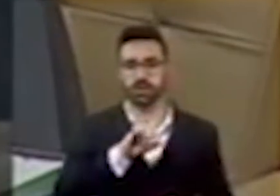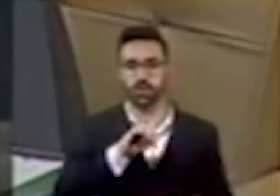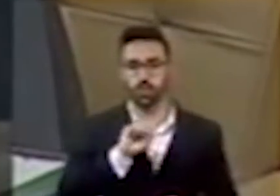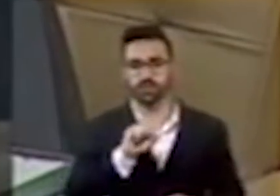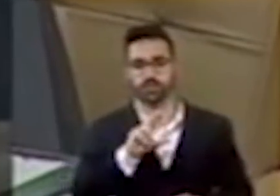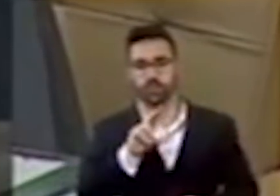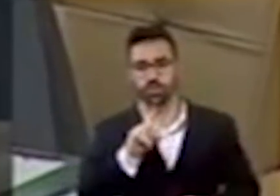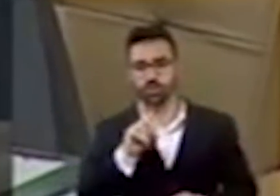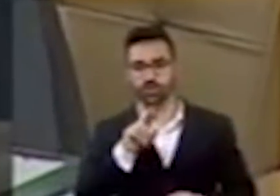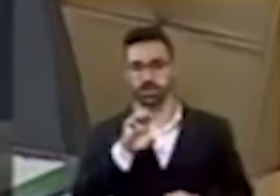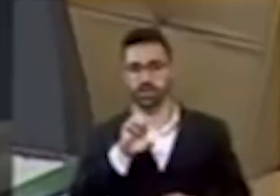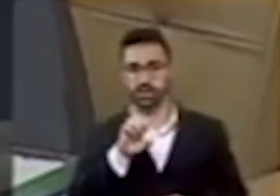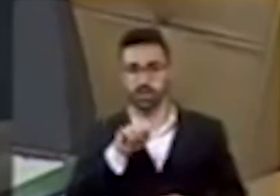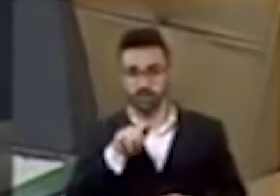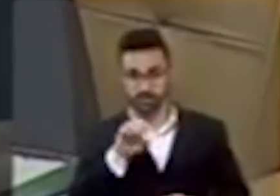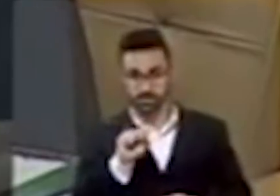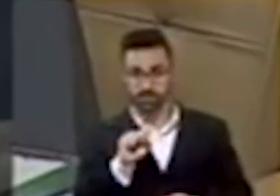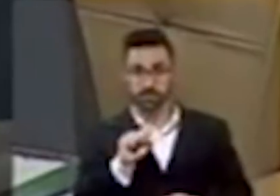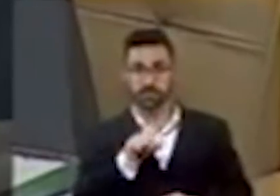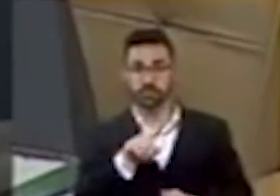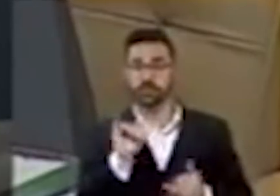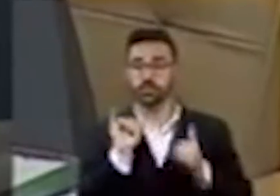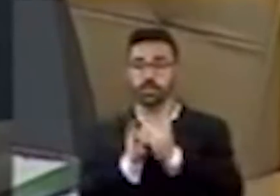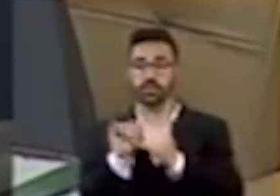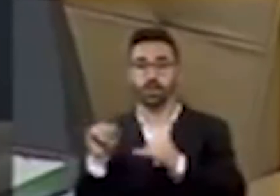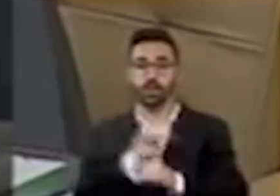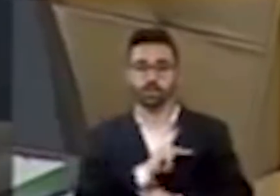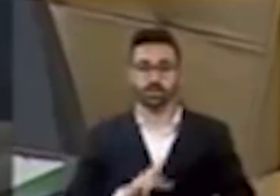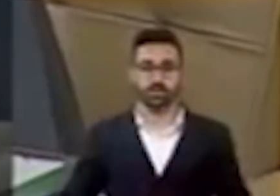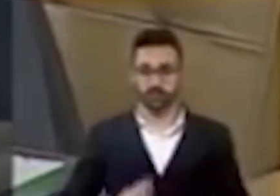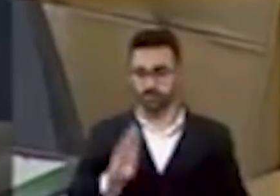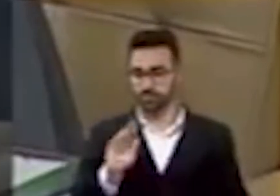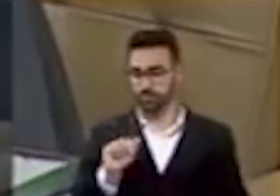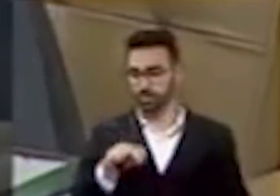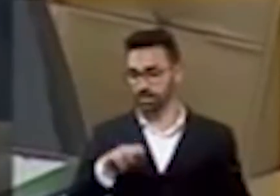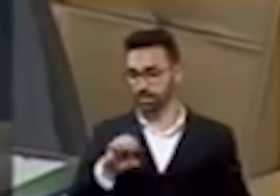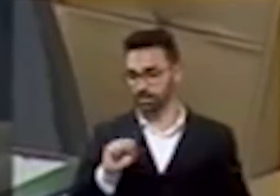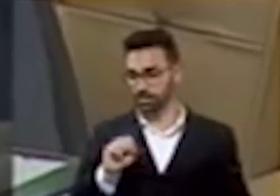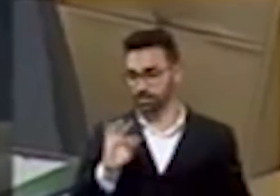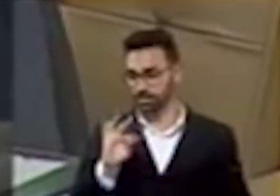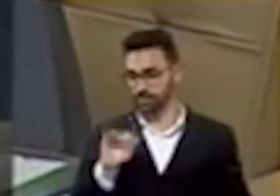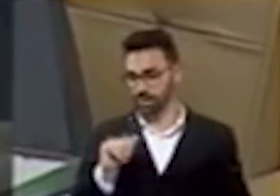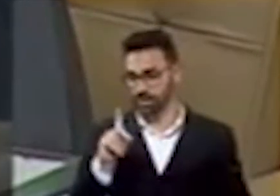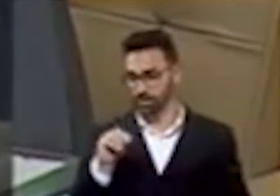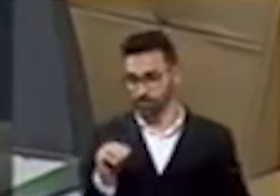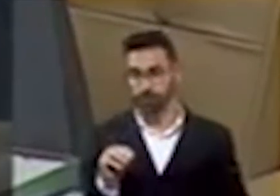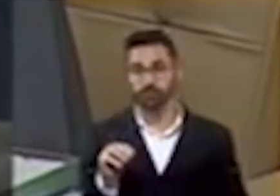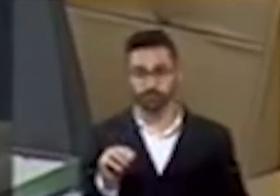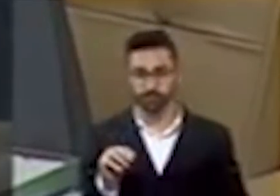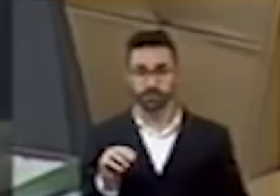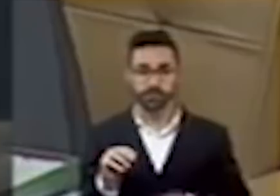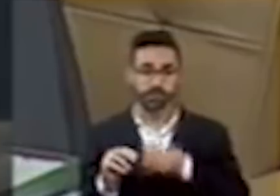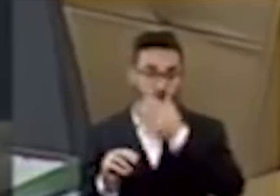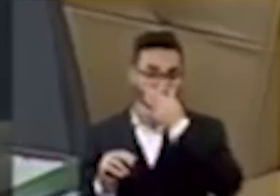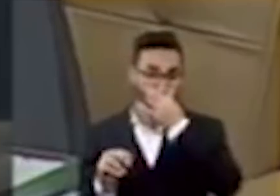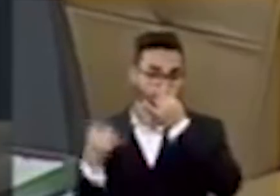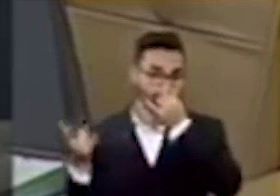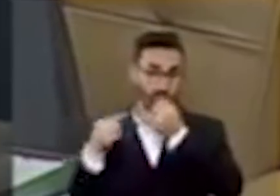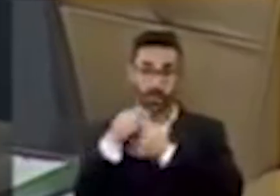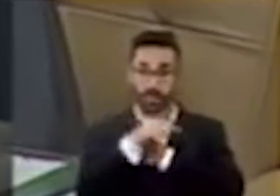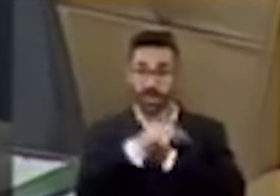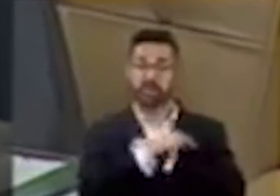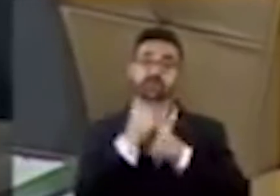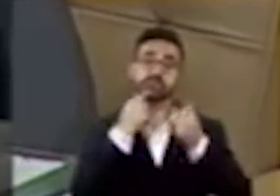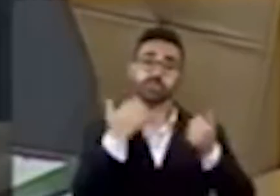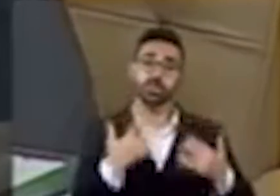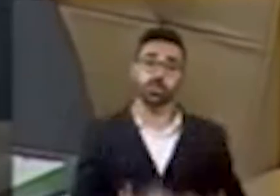Rodrigues Zapatero ao presidente do Banestado, Alfredo Sáenz. Na justificativa da decisão, a